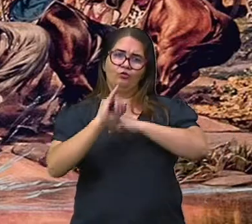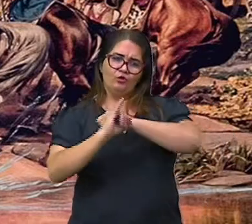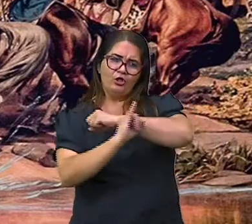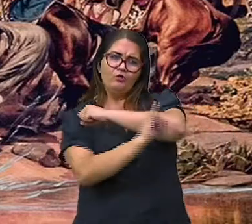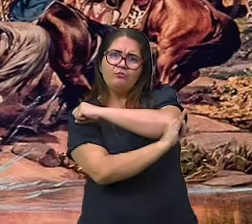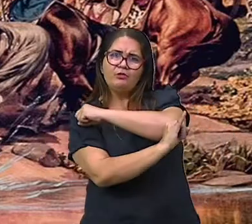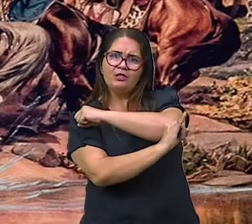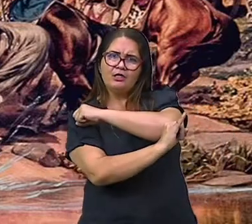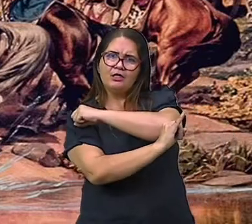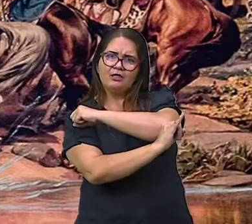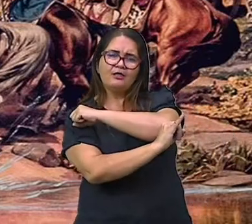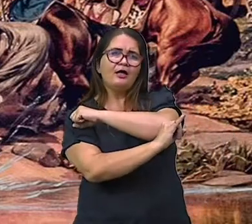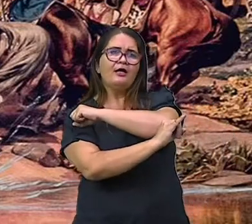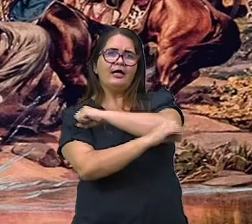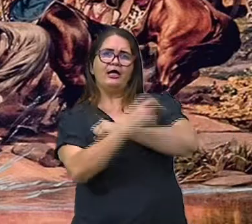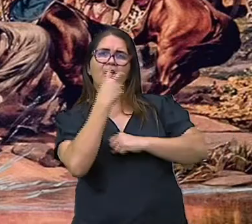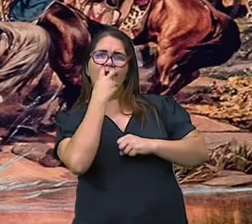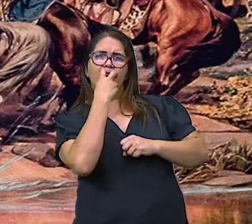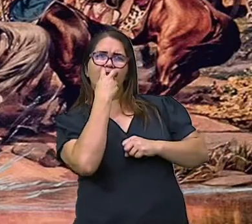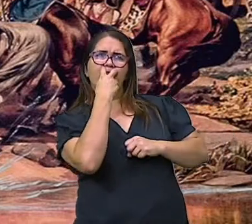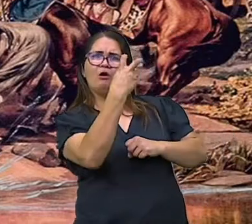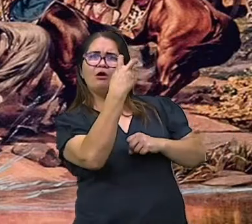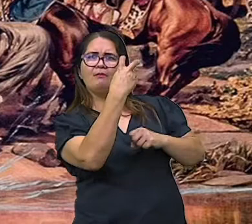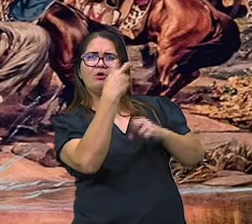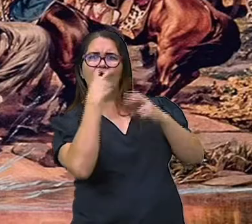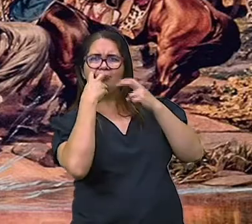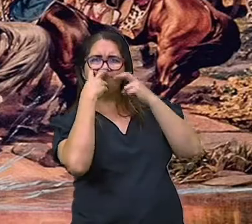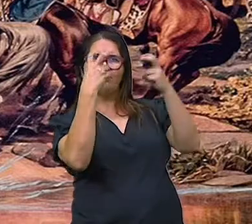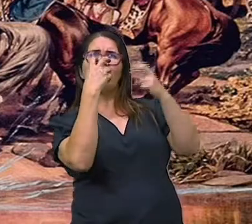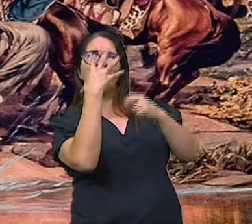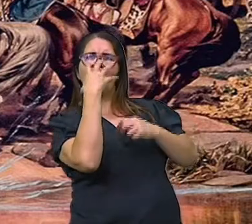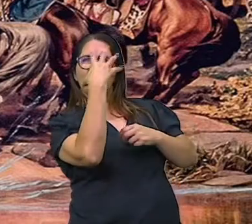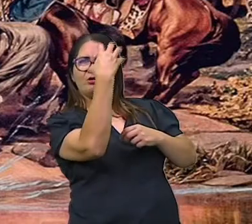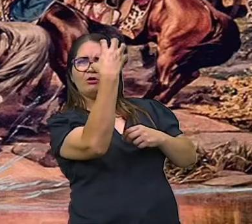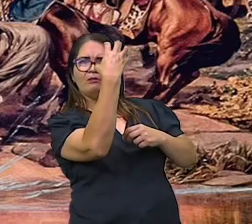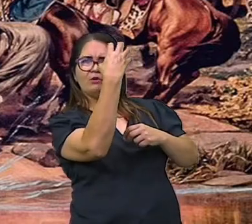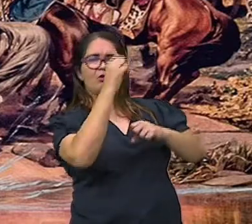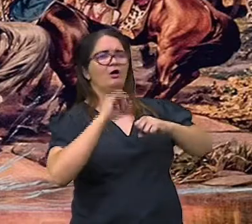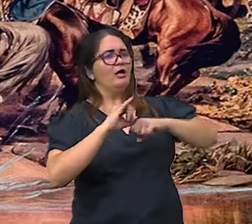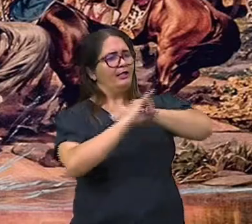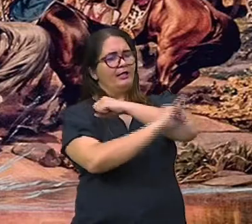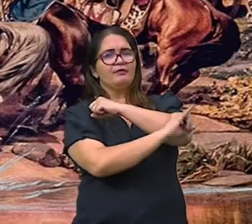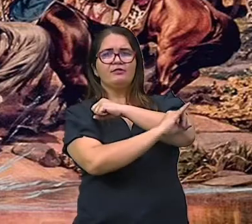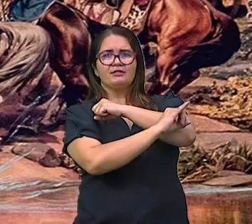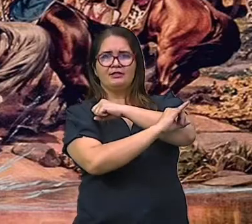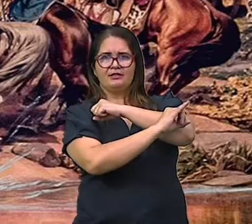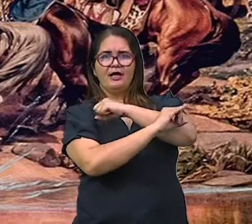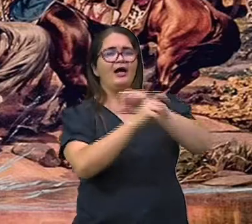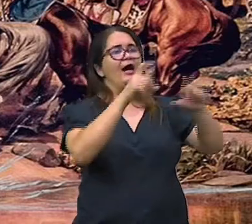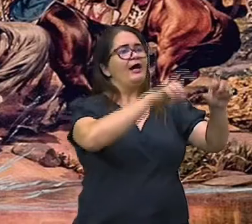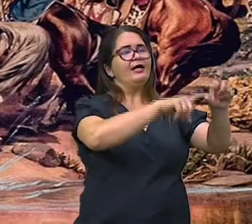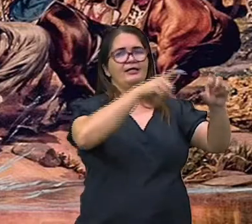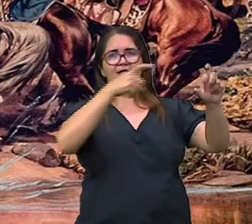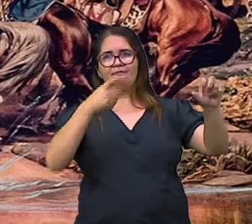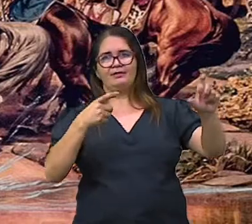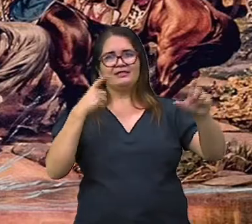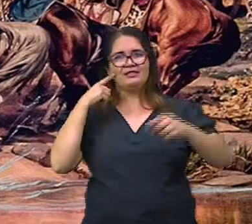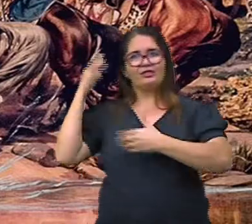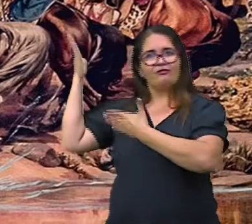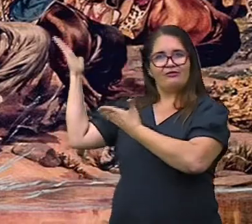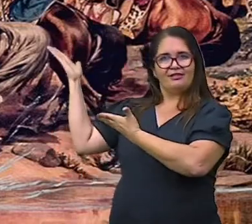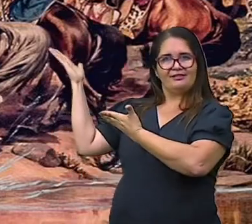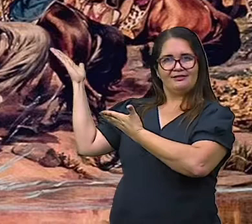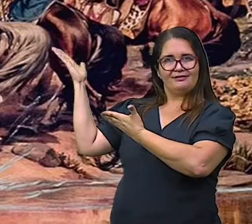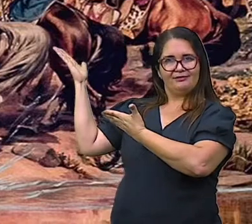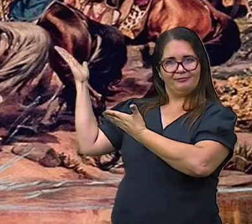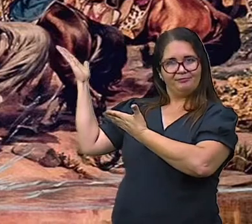coroado imperador, tornando-se Dom Pedro I. E aqui está o famoso quadro de Pedro Américo, o Grito do